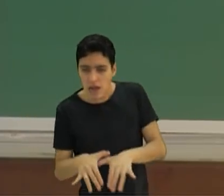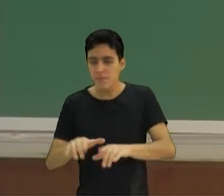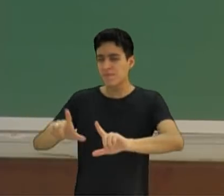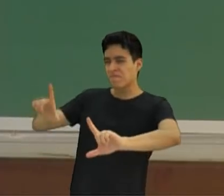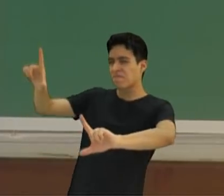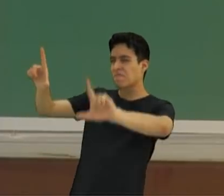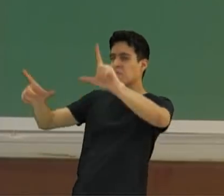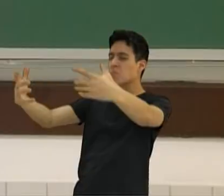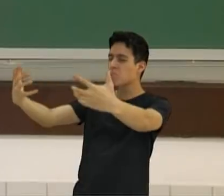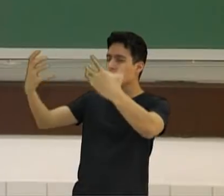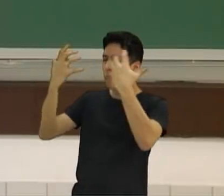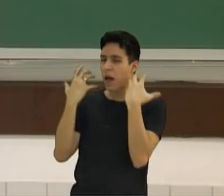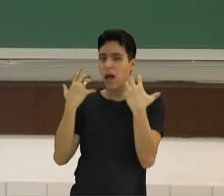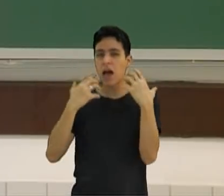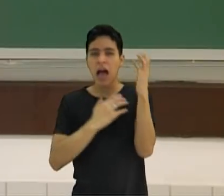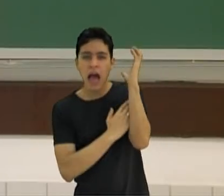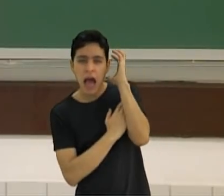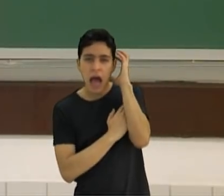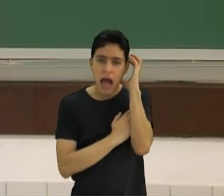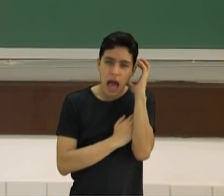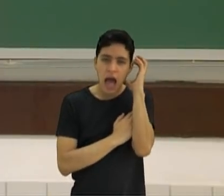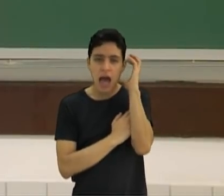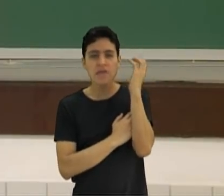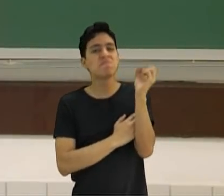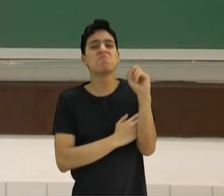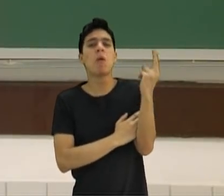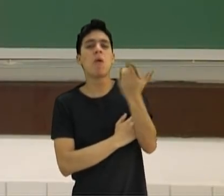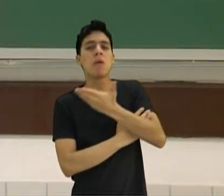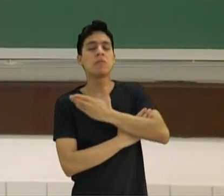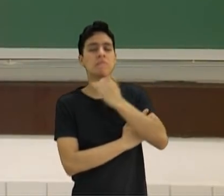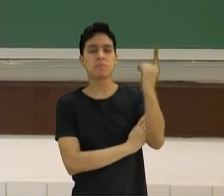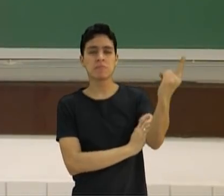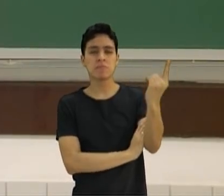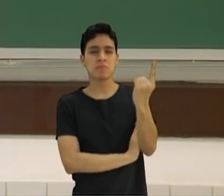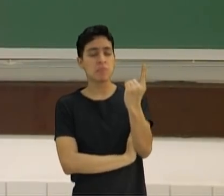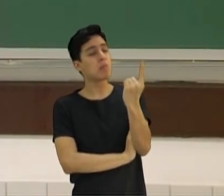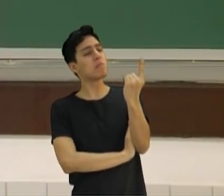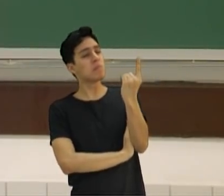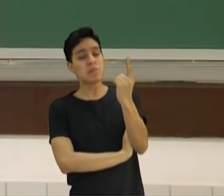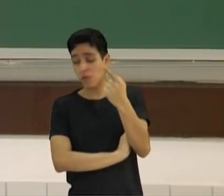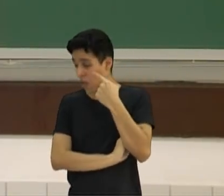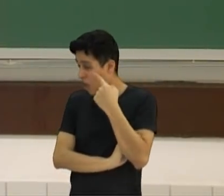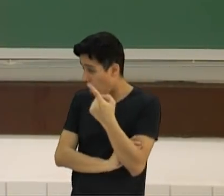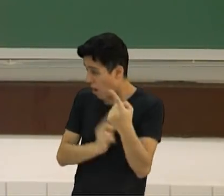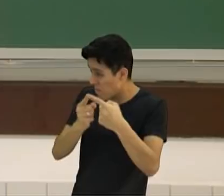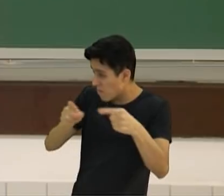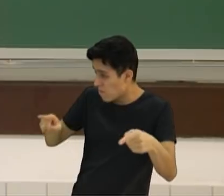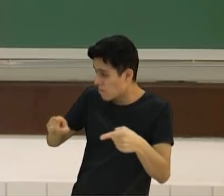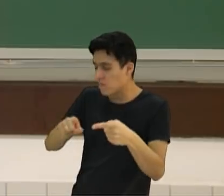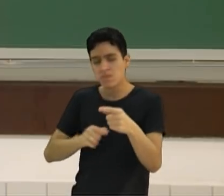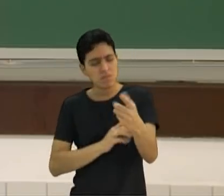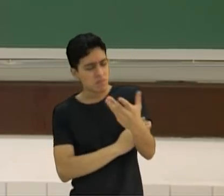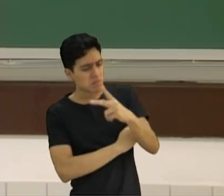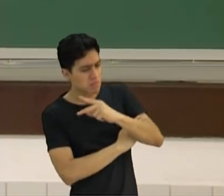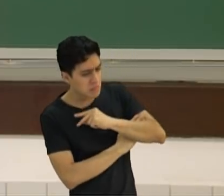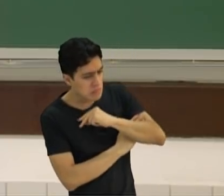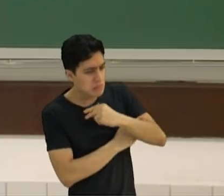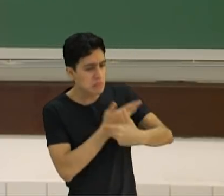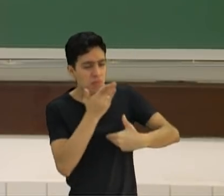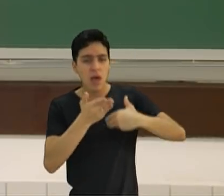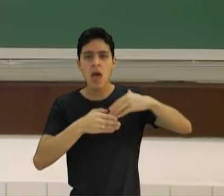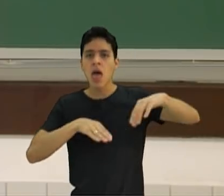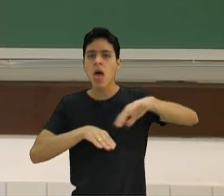algum amigo que te apresentou uma música nova e você viciou naquela música? Você conheceu as músicas que